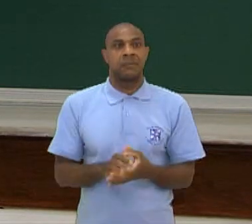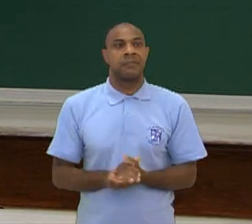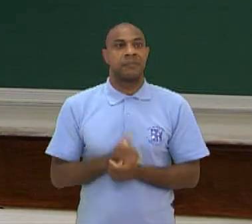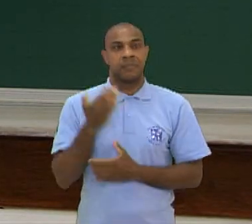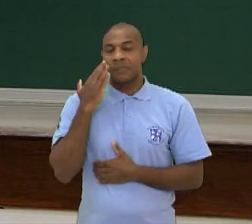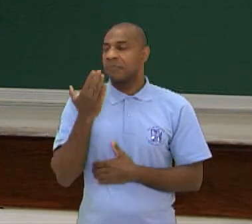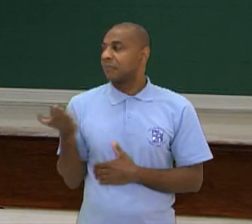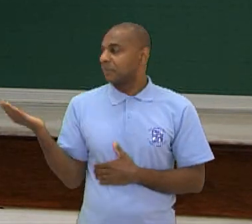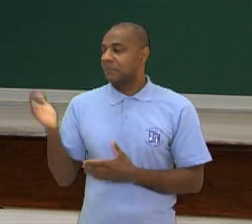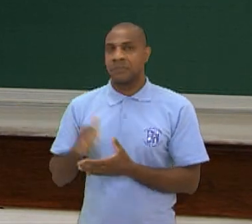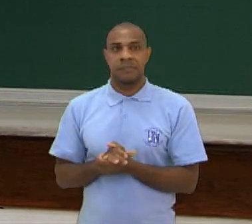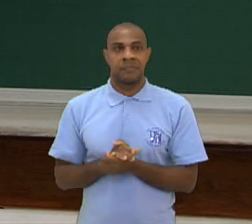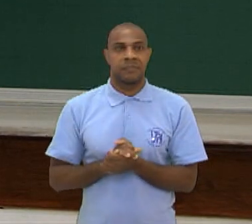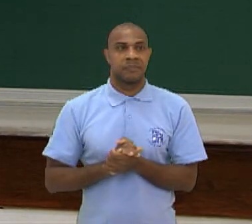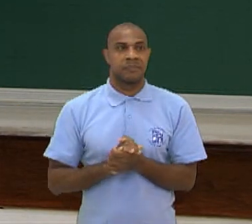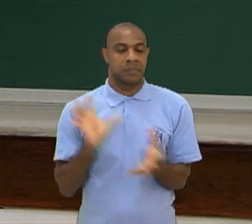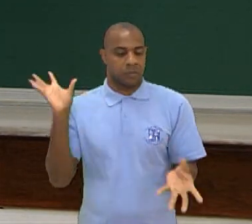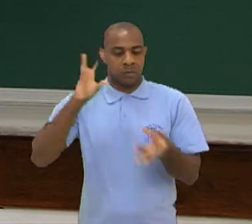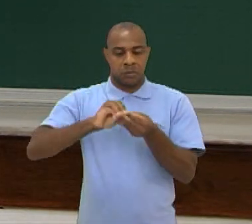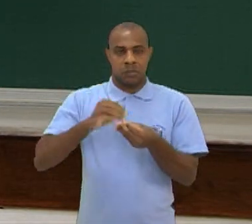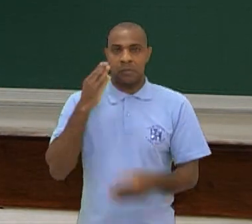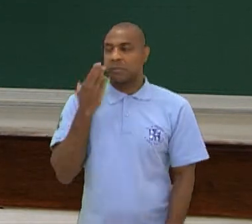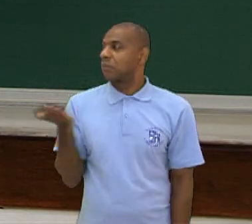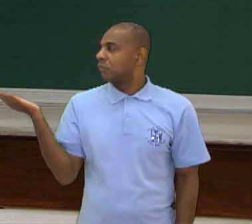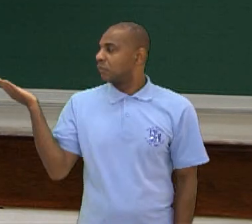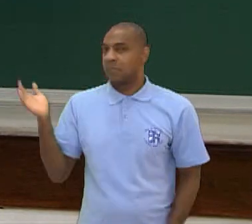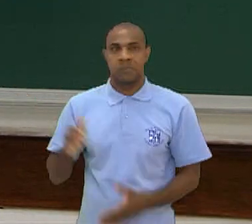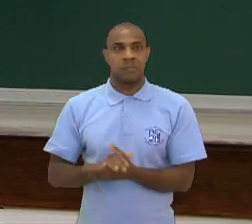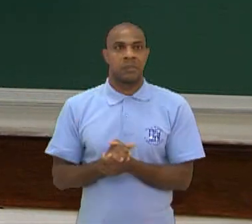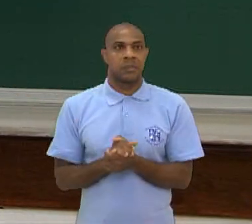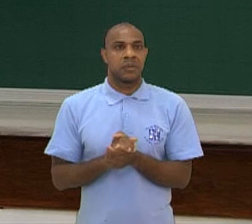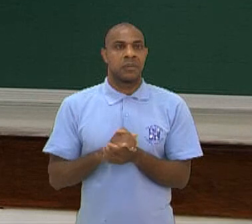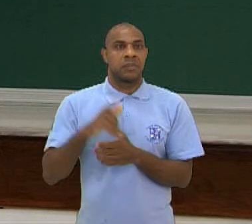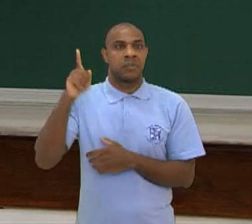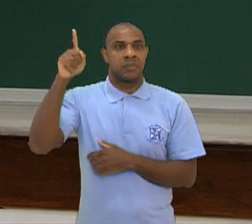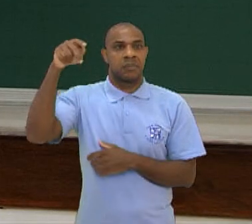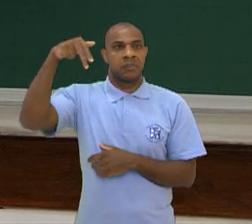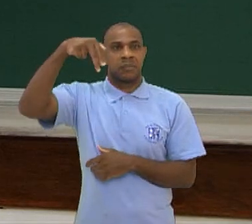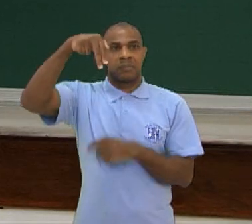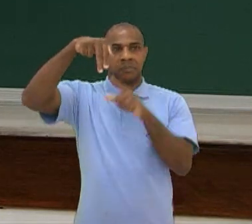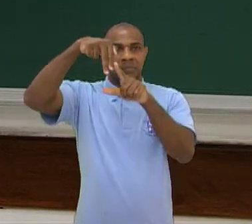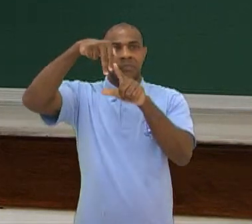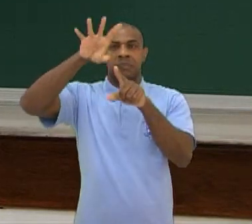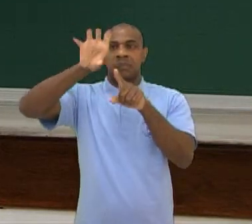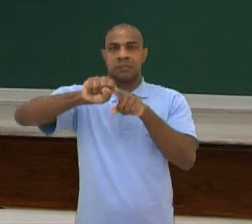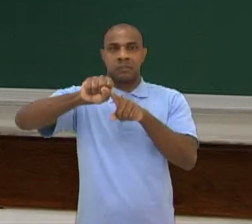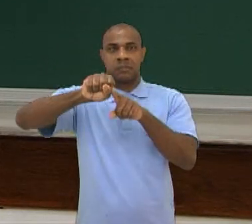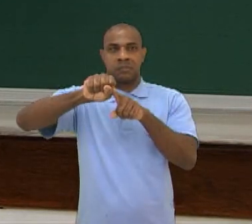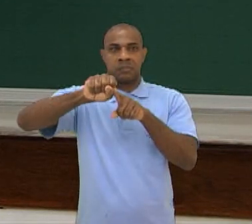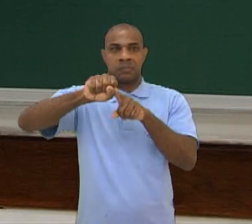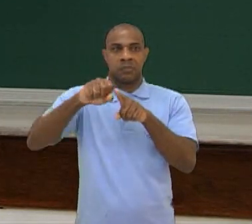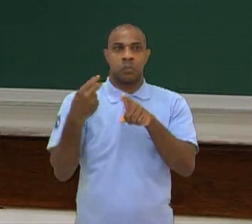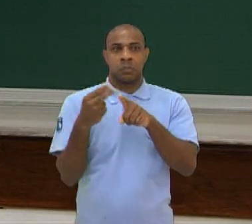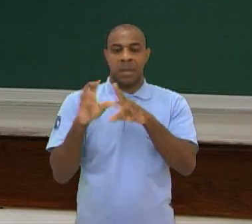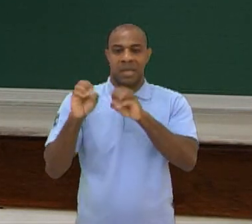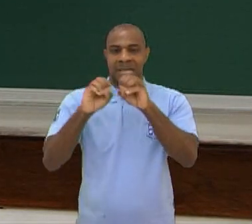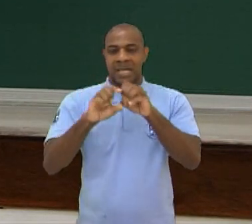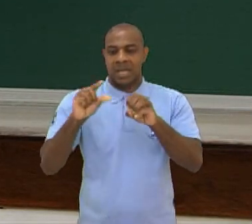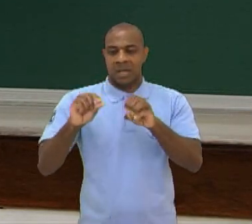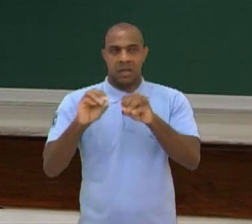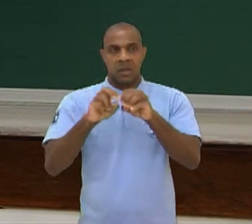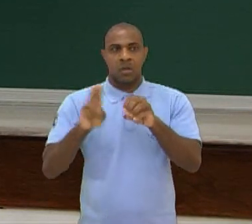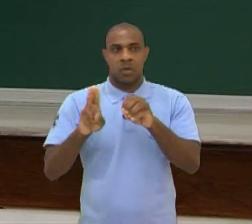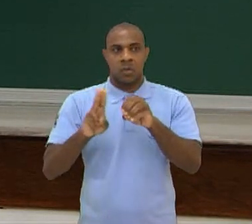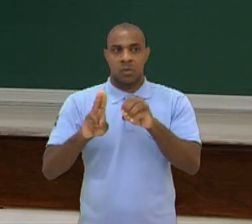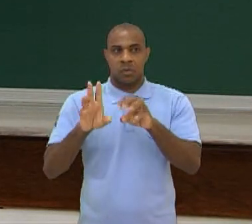nitrificantes. Esse esqueminha aqui, para resumir isso que eu falei para vocês. Tá? Então, ó, pegou o nitrogênio atmosférico. Uma bactéria, que a gente dá o nome